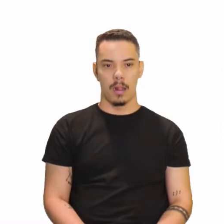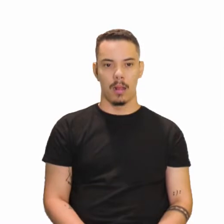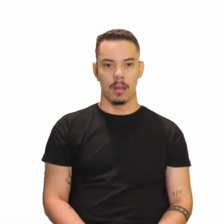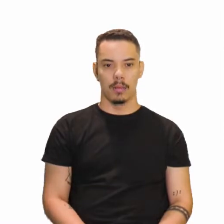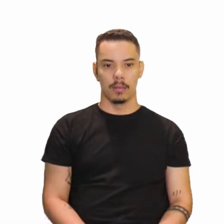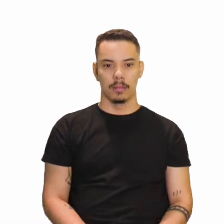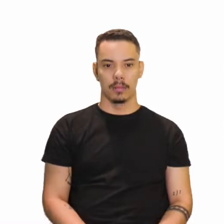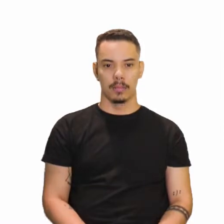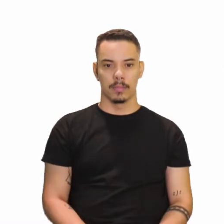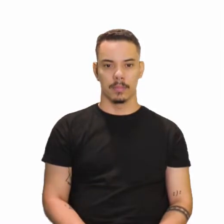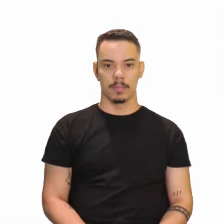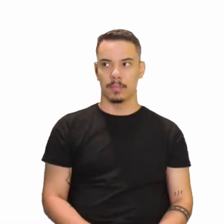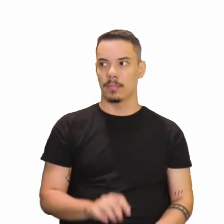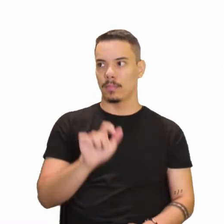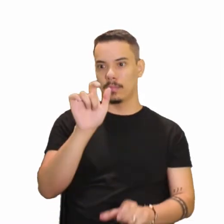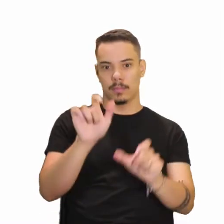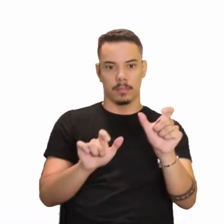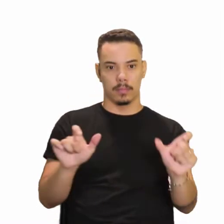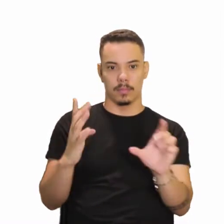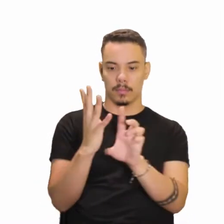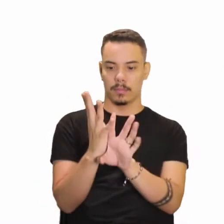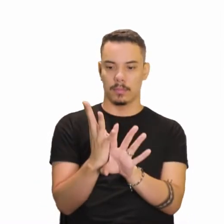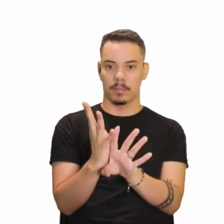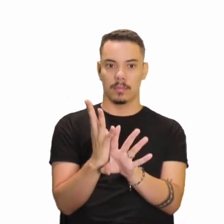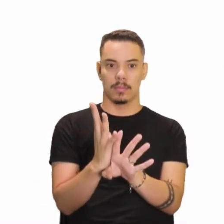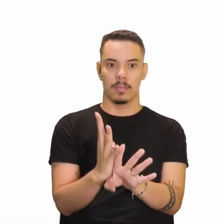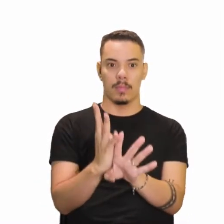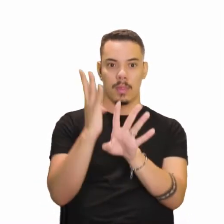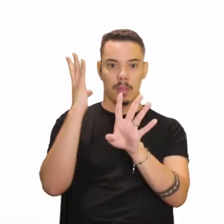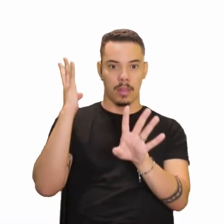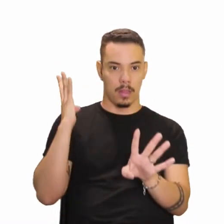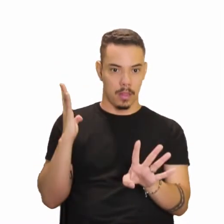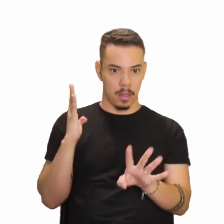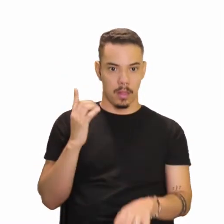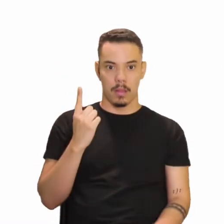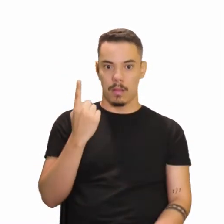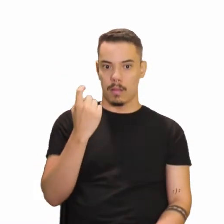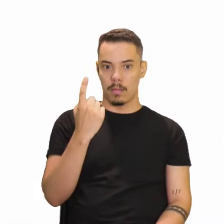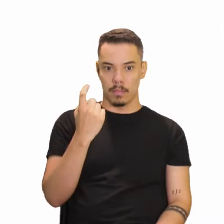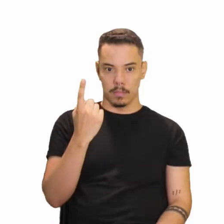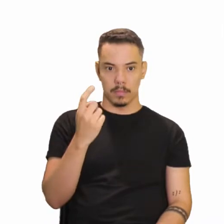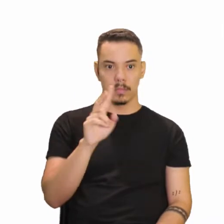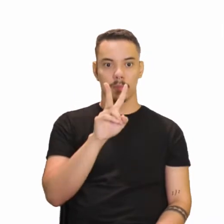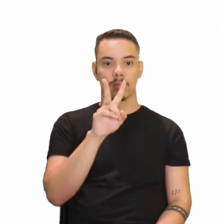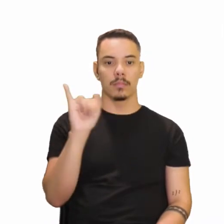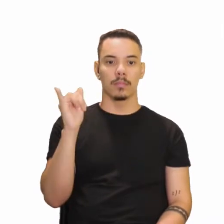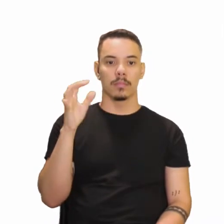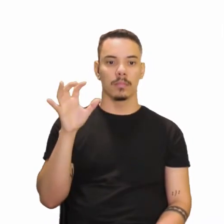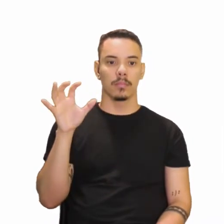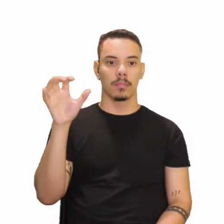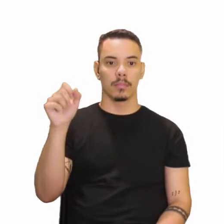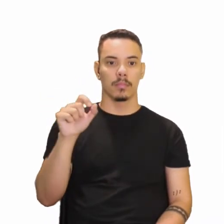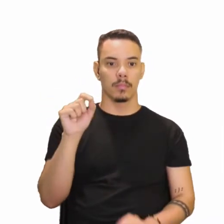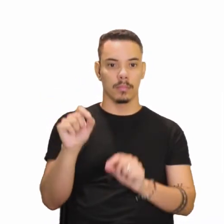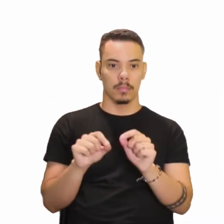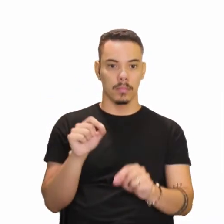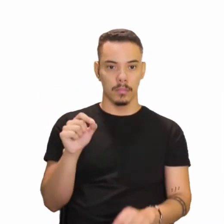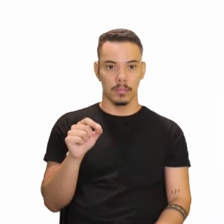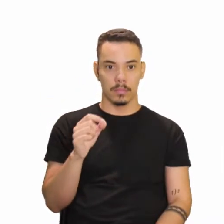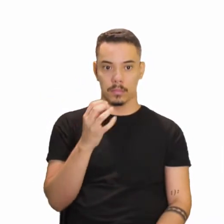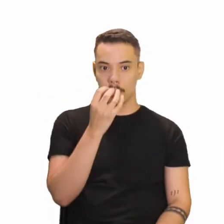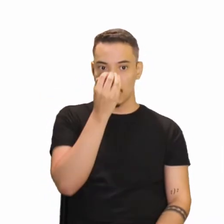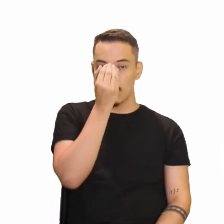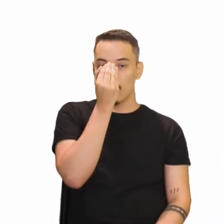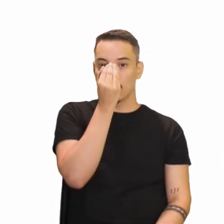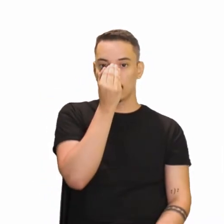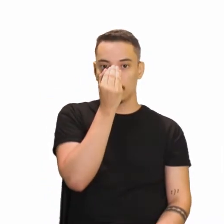ó pessoas da fila e é fila única e vou atrás de quê do oxigênio aqui